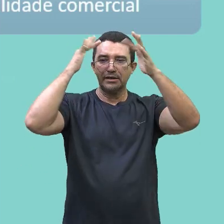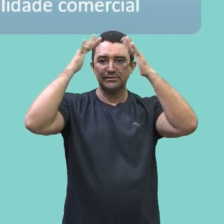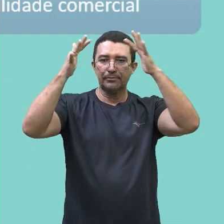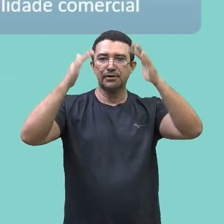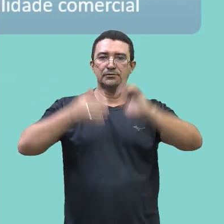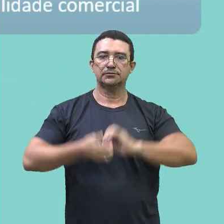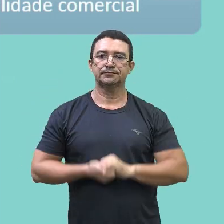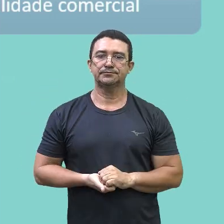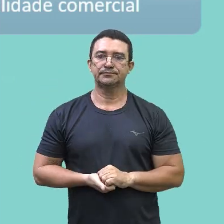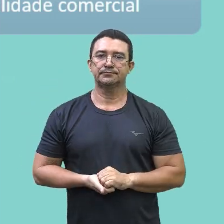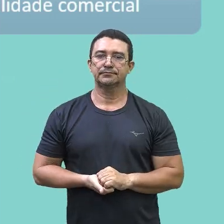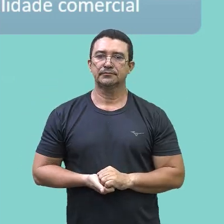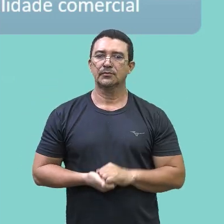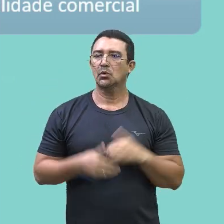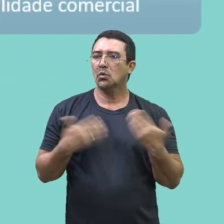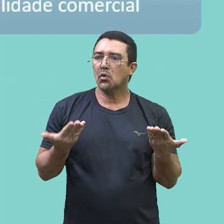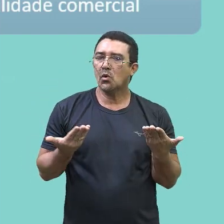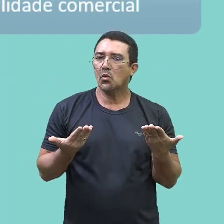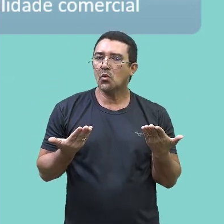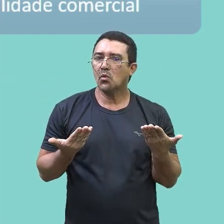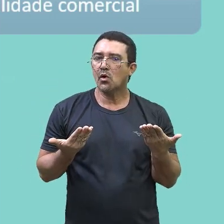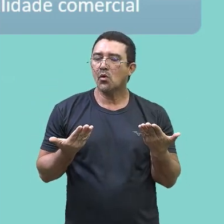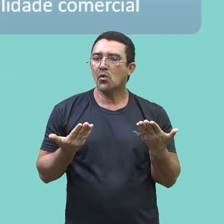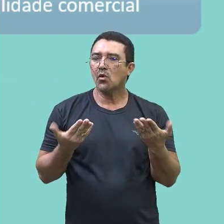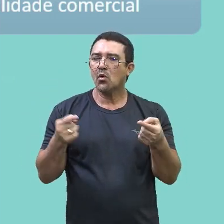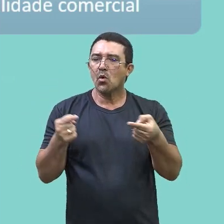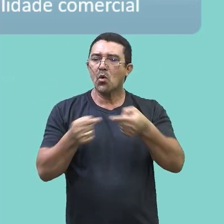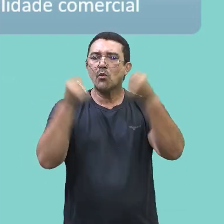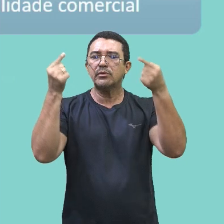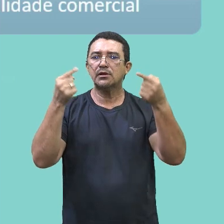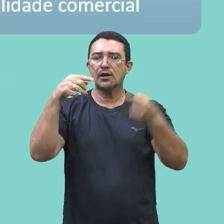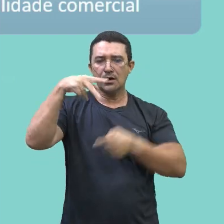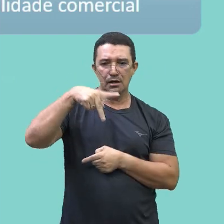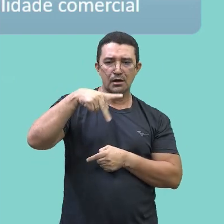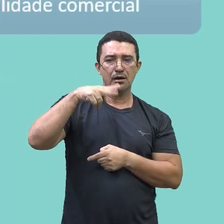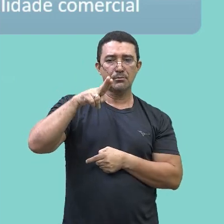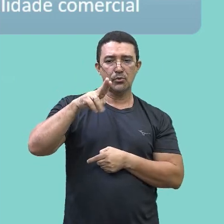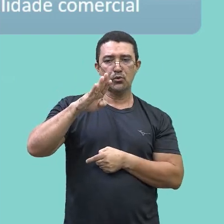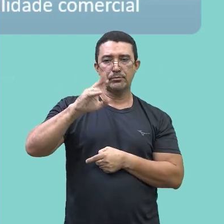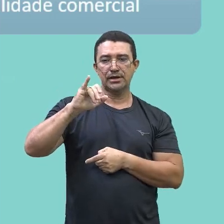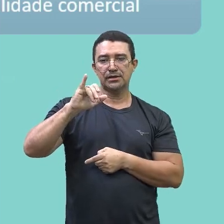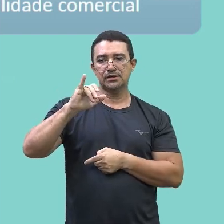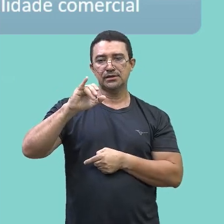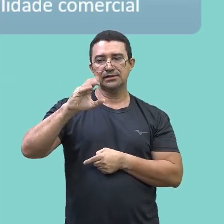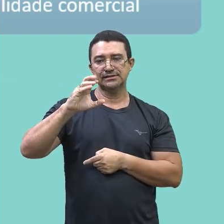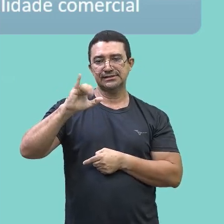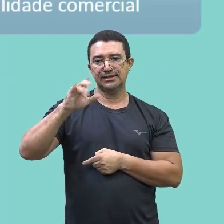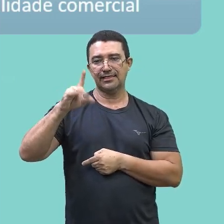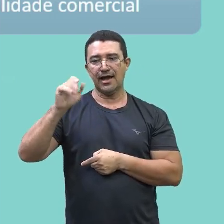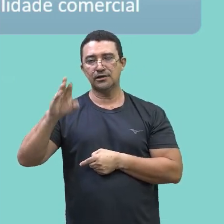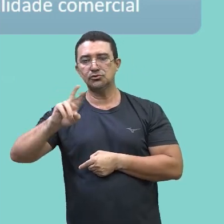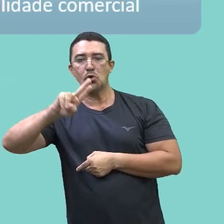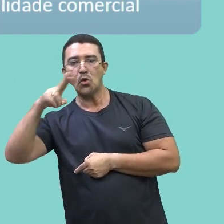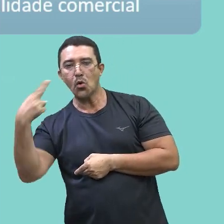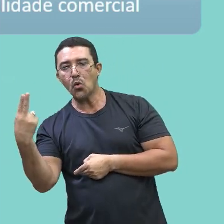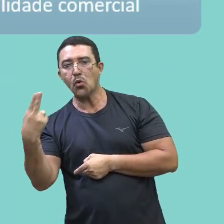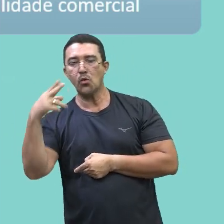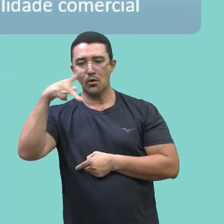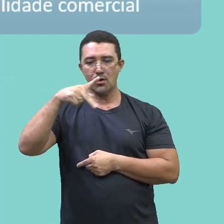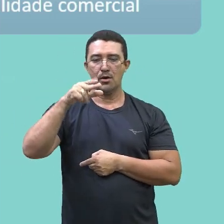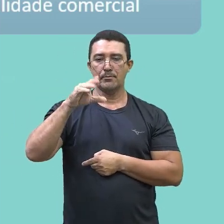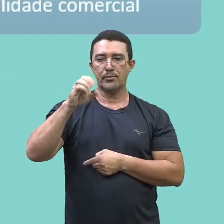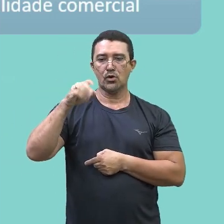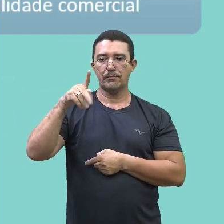aí, Ademir, tu acha que isso aqui é uma característica da publicidade ou da propaganda? Pelas características, então, vai